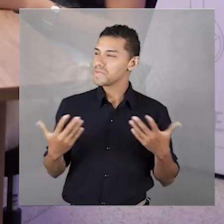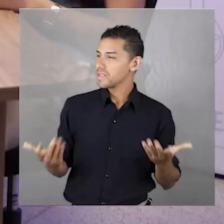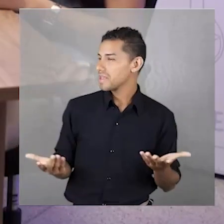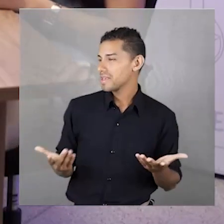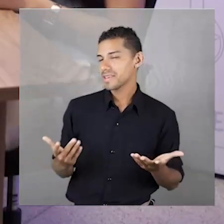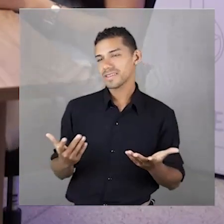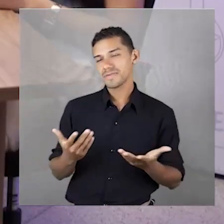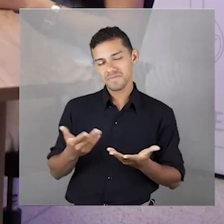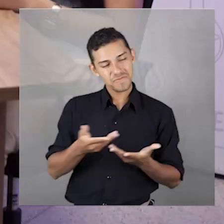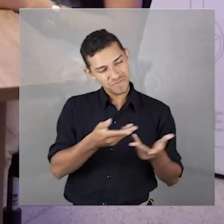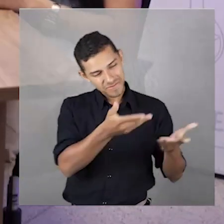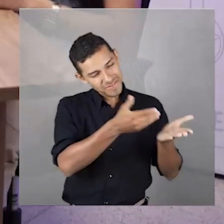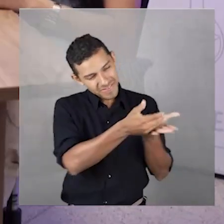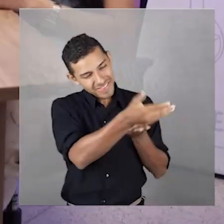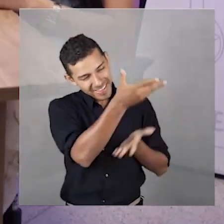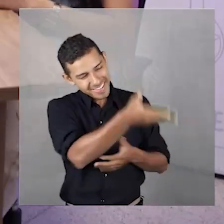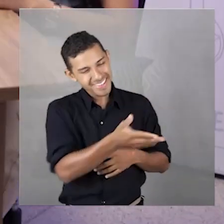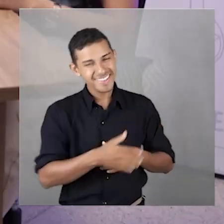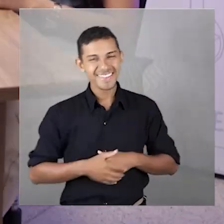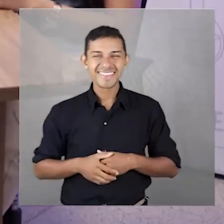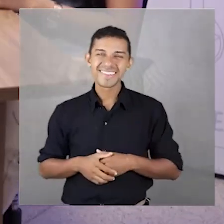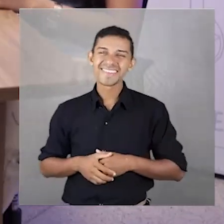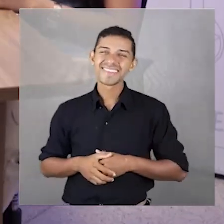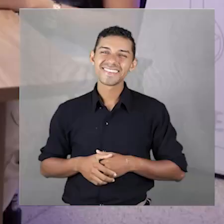contigo primeiro, Carol. Carol.